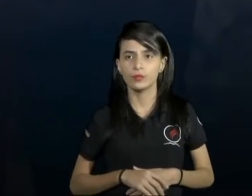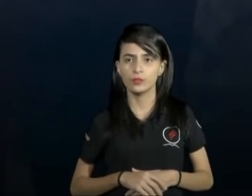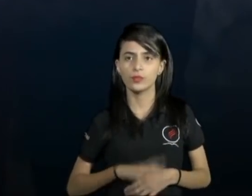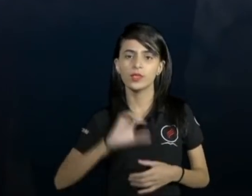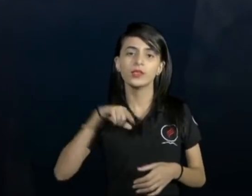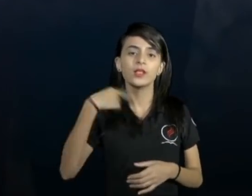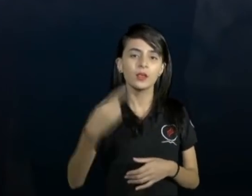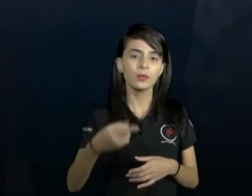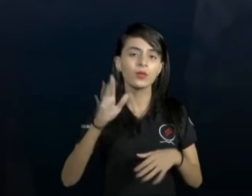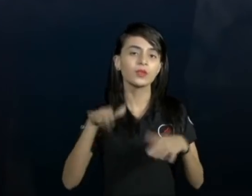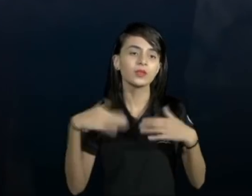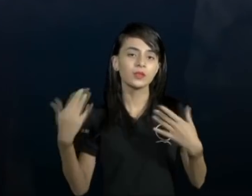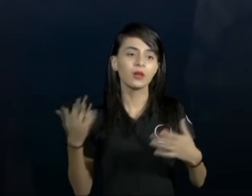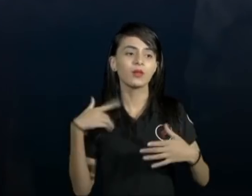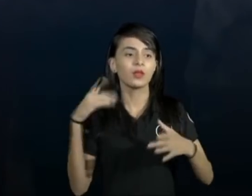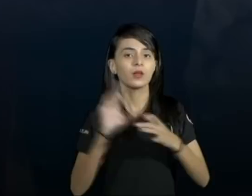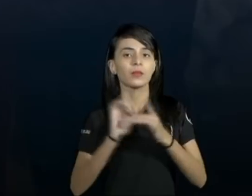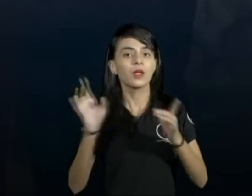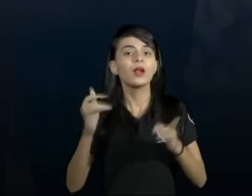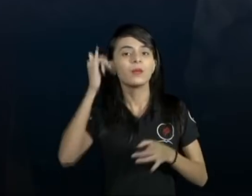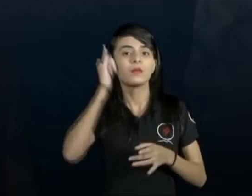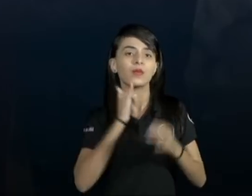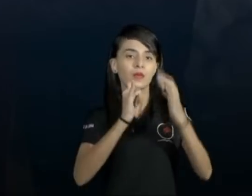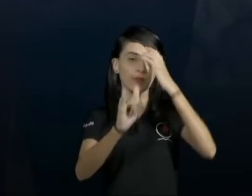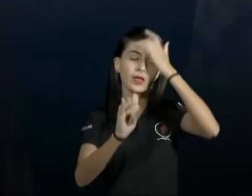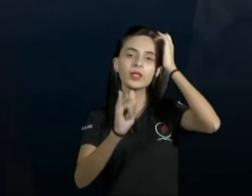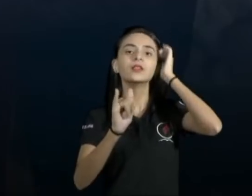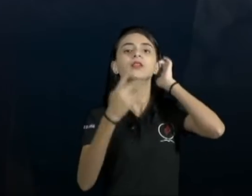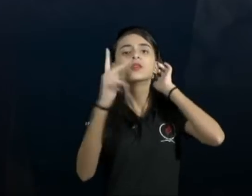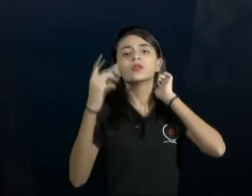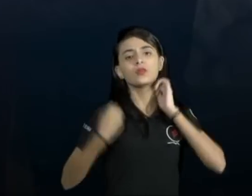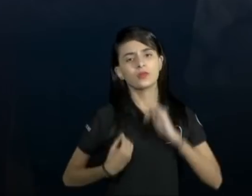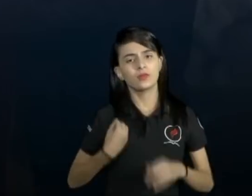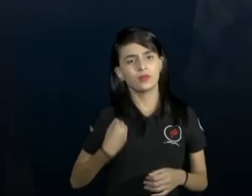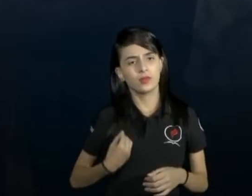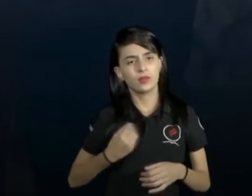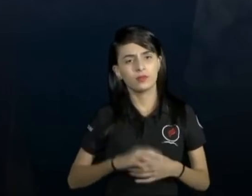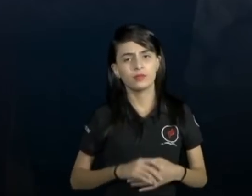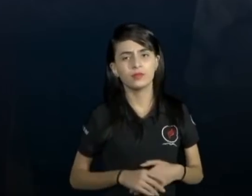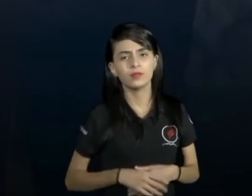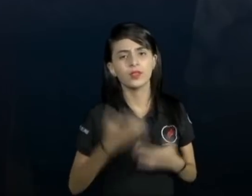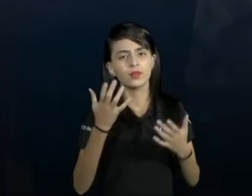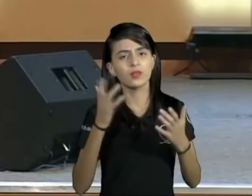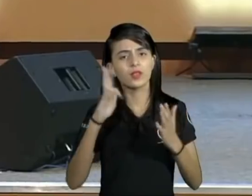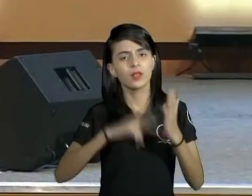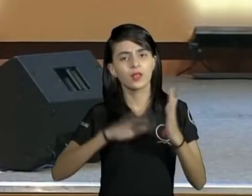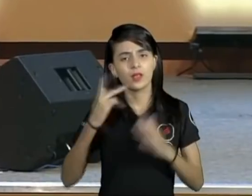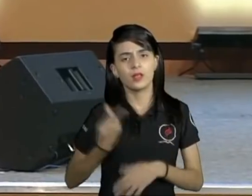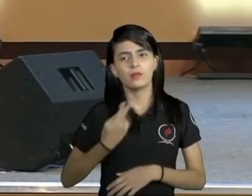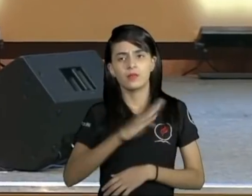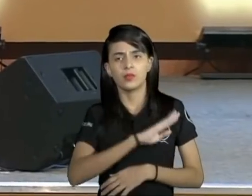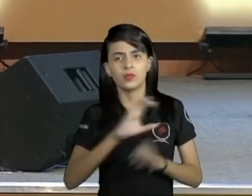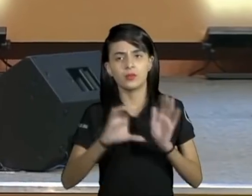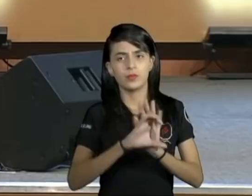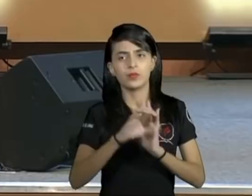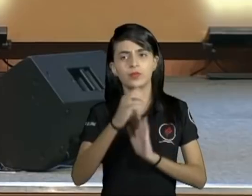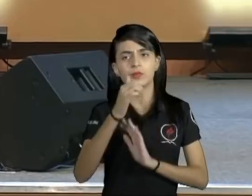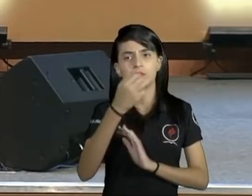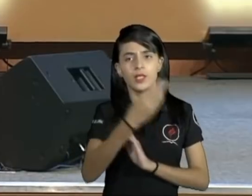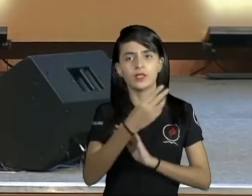eu vou liberar aqui uma palavra profética sobre a sua vida eu quero ler Hebreus